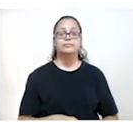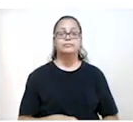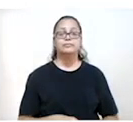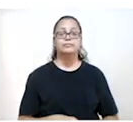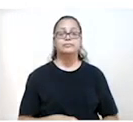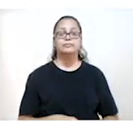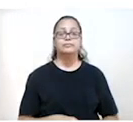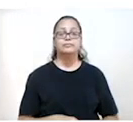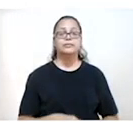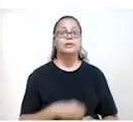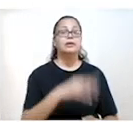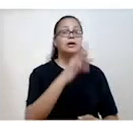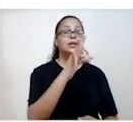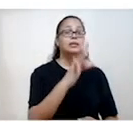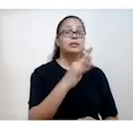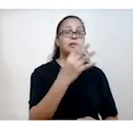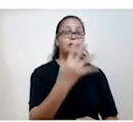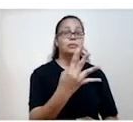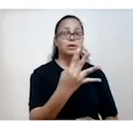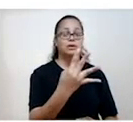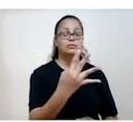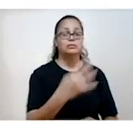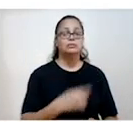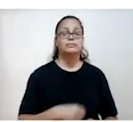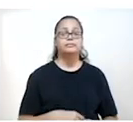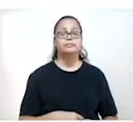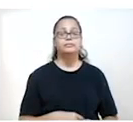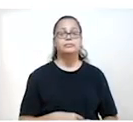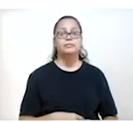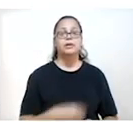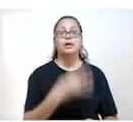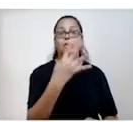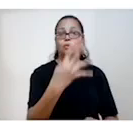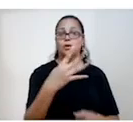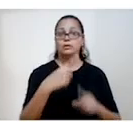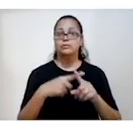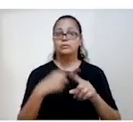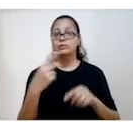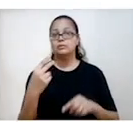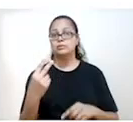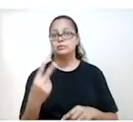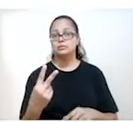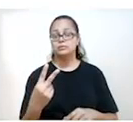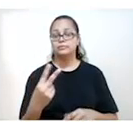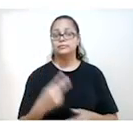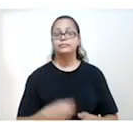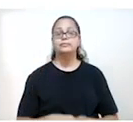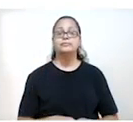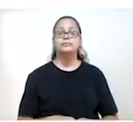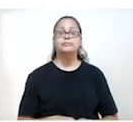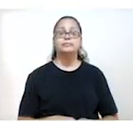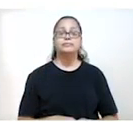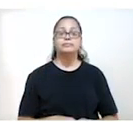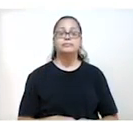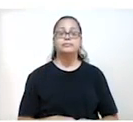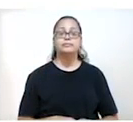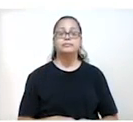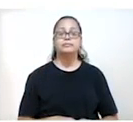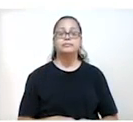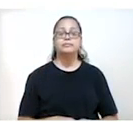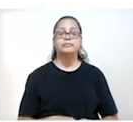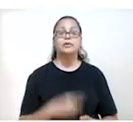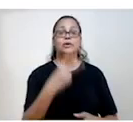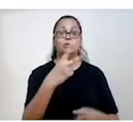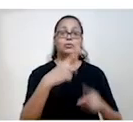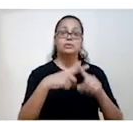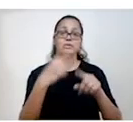coisa. T4, né? Total da posição 4. Esse 4 veio aqui da posição 4, da figura 4.